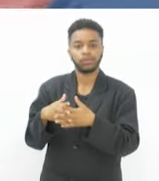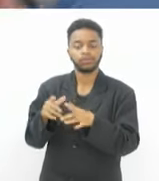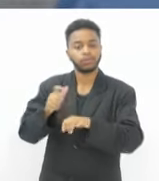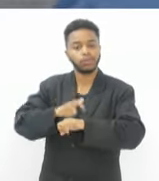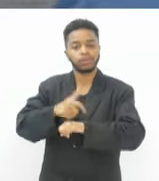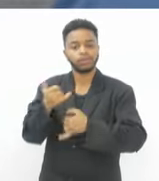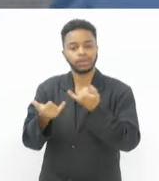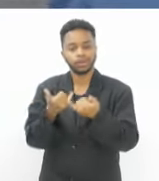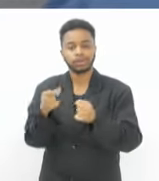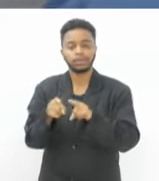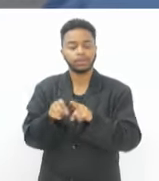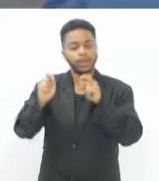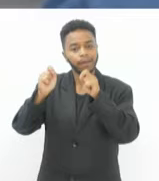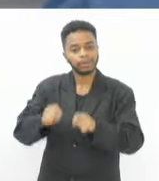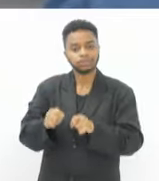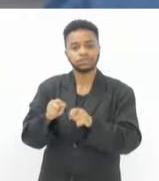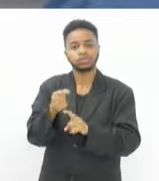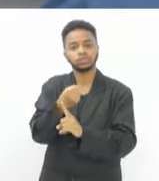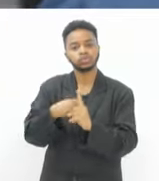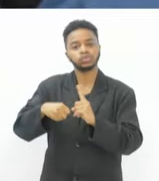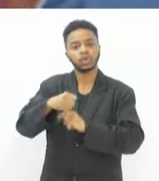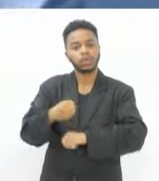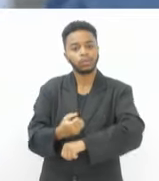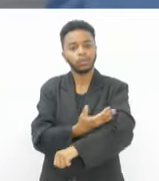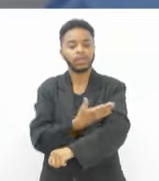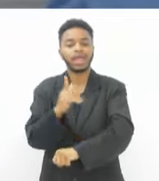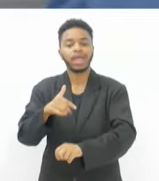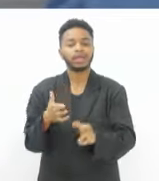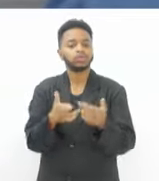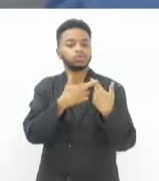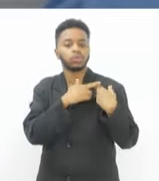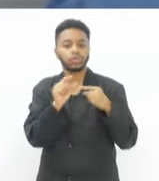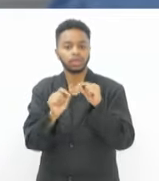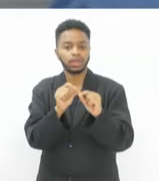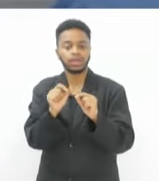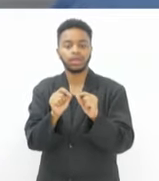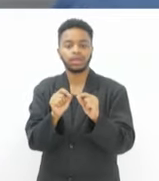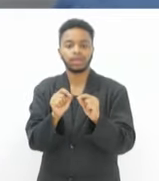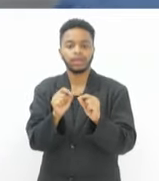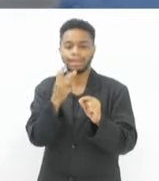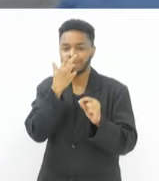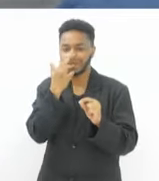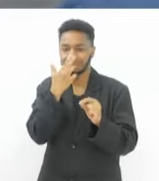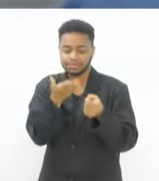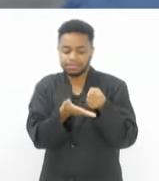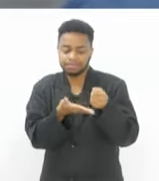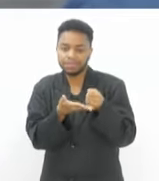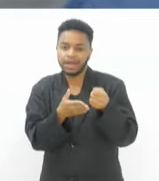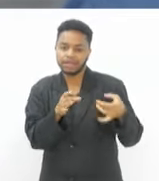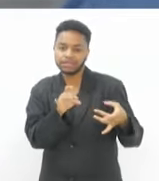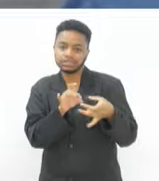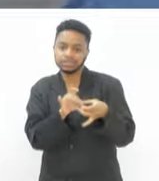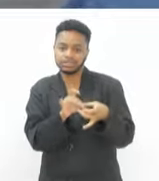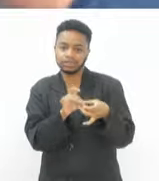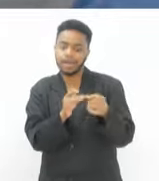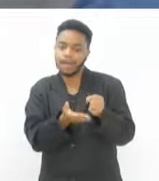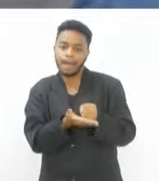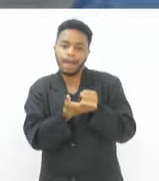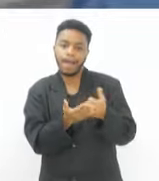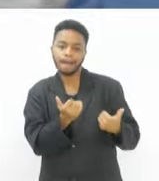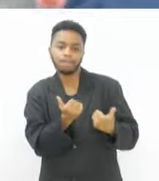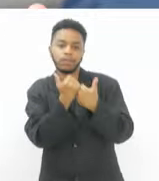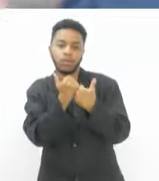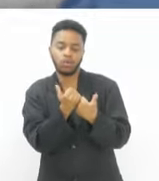habilidades socioemocionais são competências que vão segurar, é como se fosse uma base que segura todo